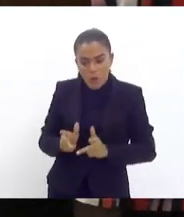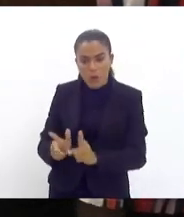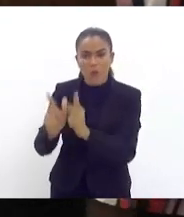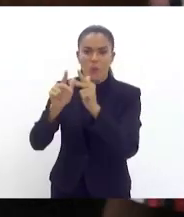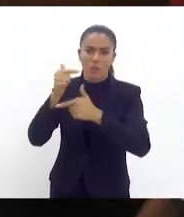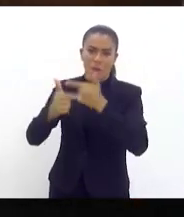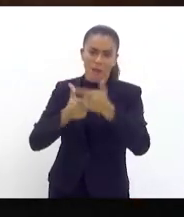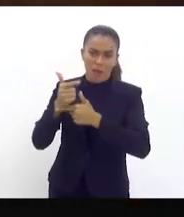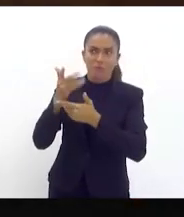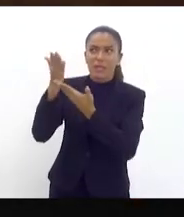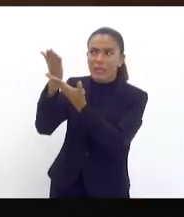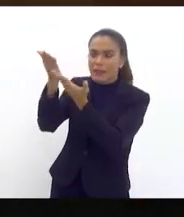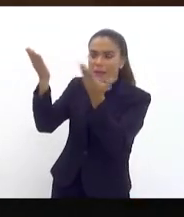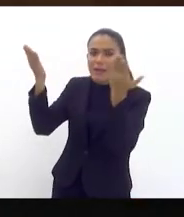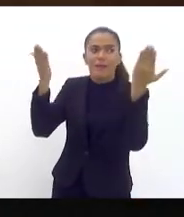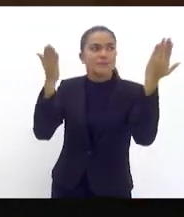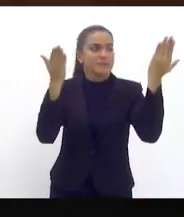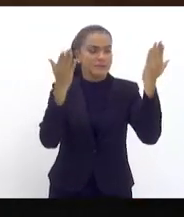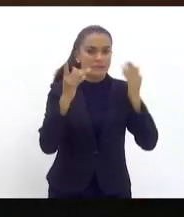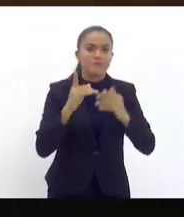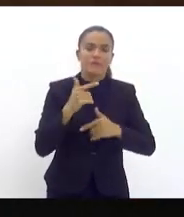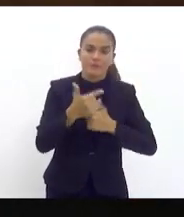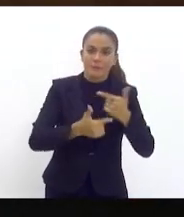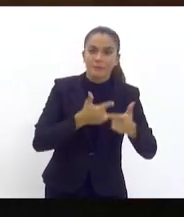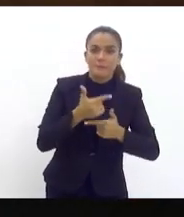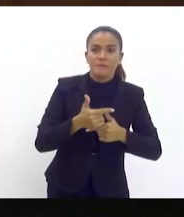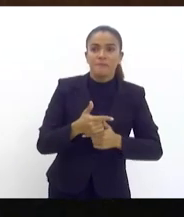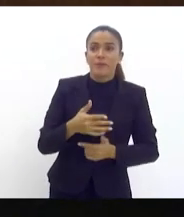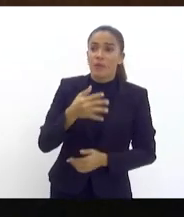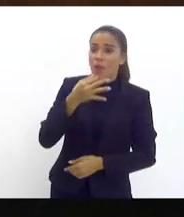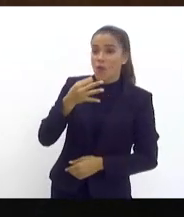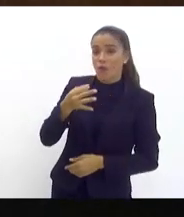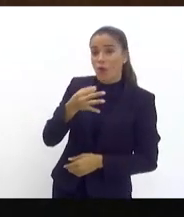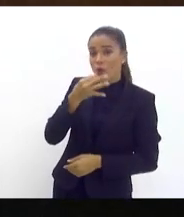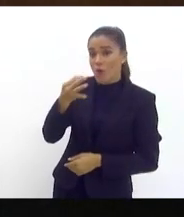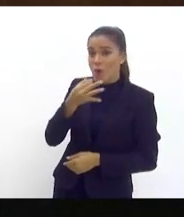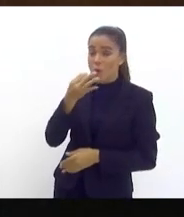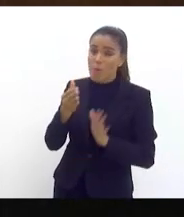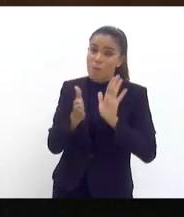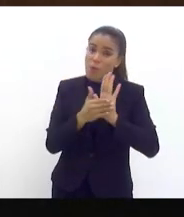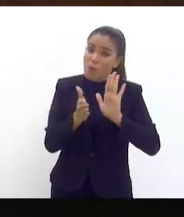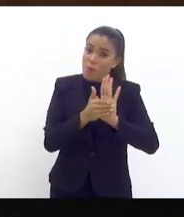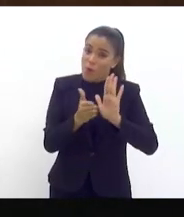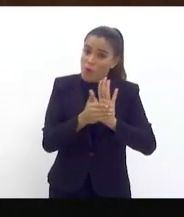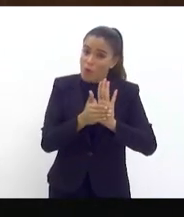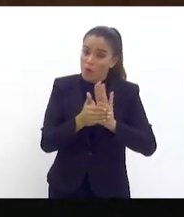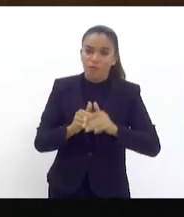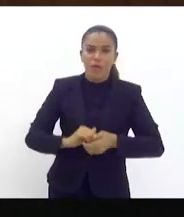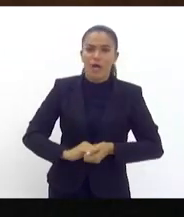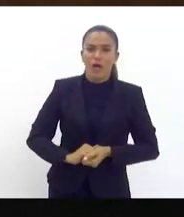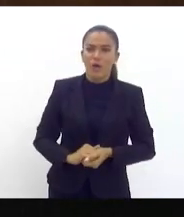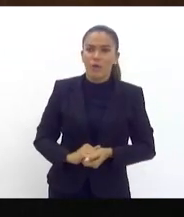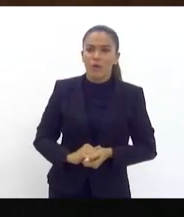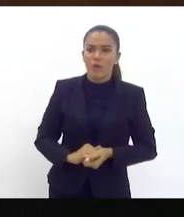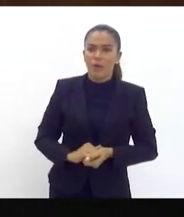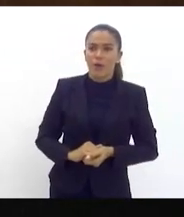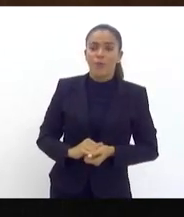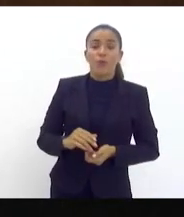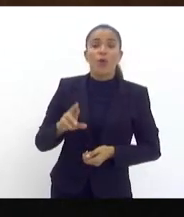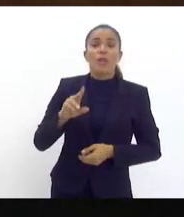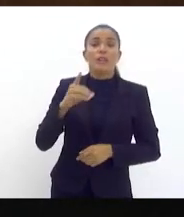trabalho brilhante que eles vêm fazendo. Então, eu queria propor ao presidente da Comissão de Constituição e Justiça, deputado Rodrigo